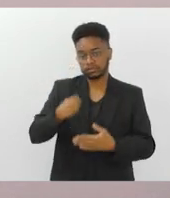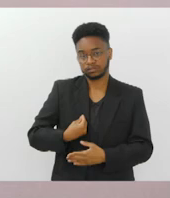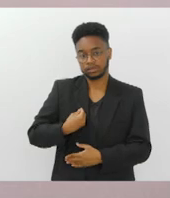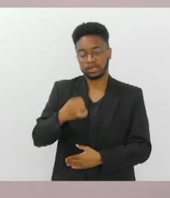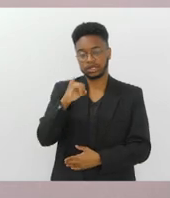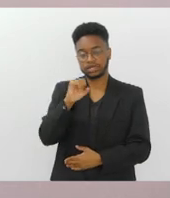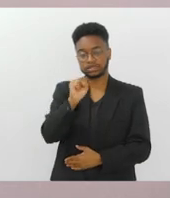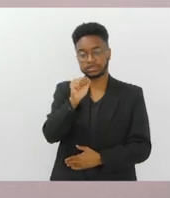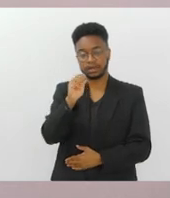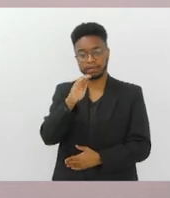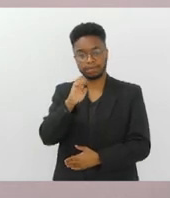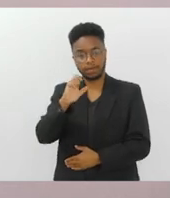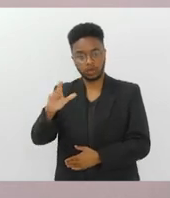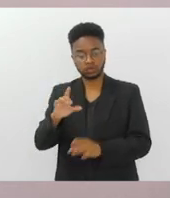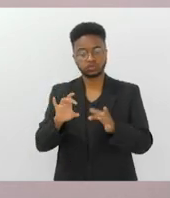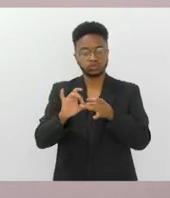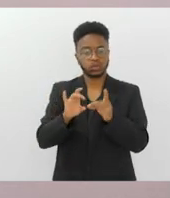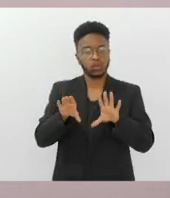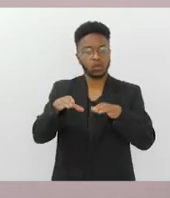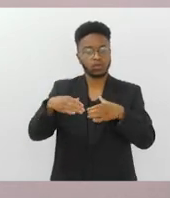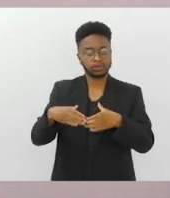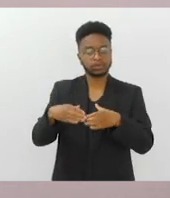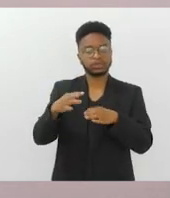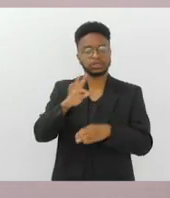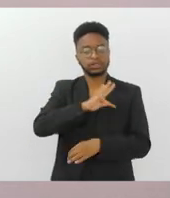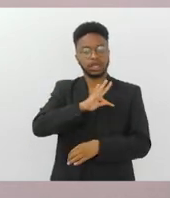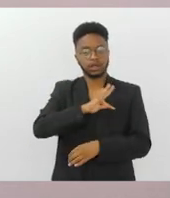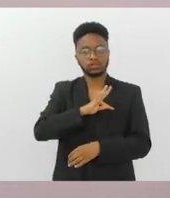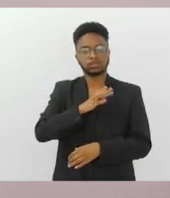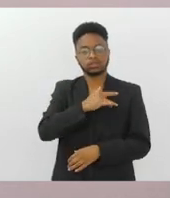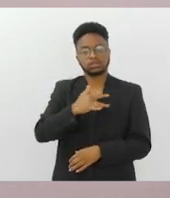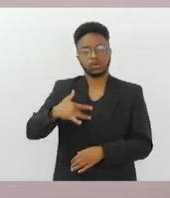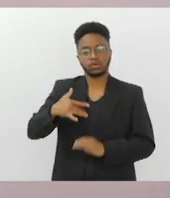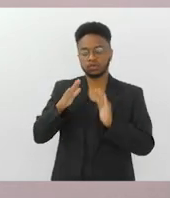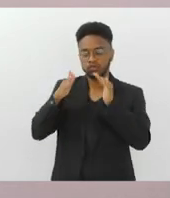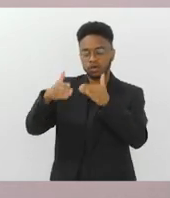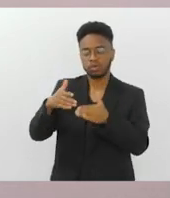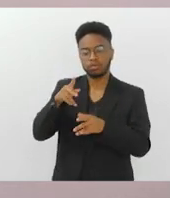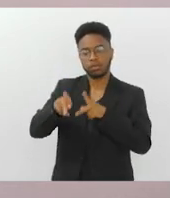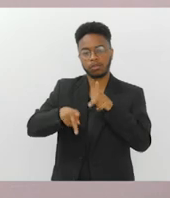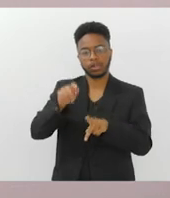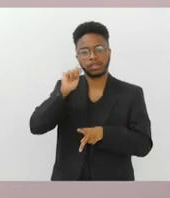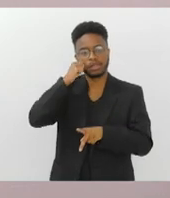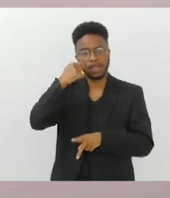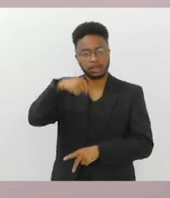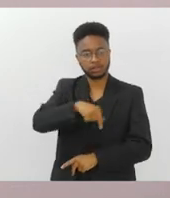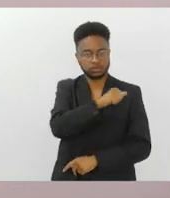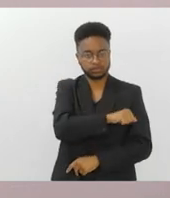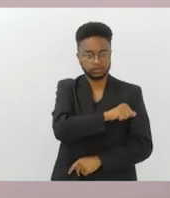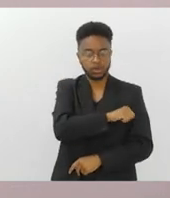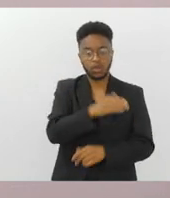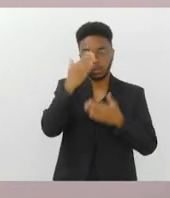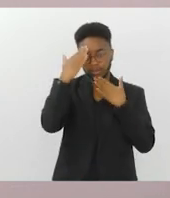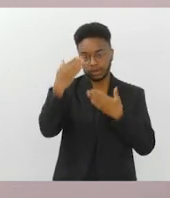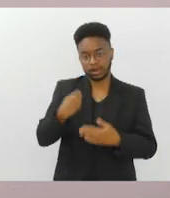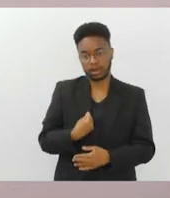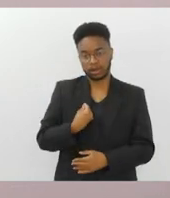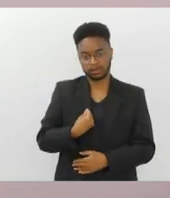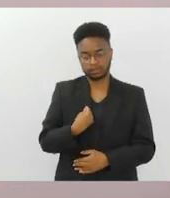Cruz, do Comitê Técnico de Saúde da População Negra do município do Rio de Janeiro. Muito obrigada pela sua